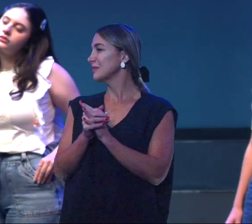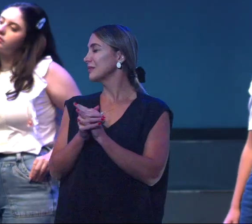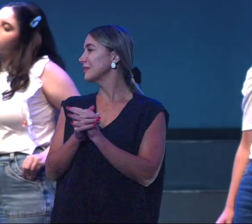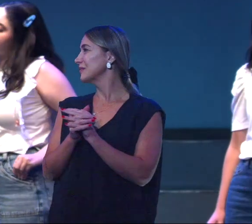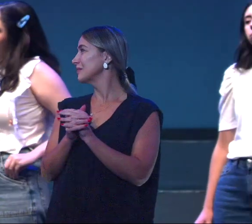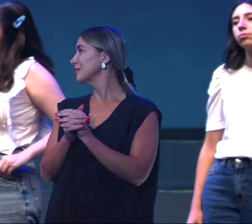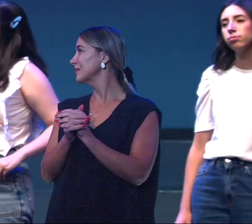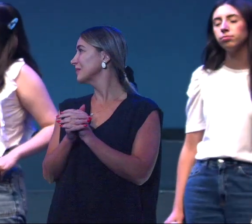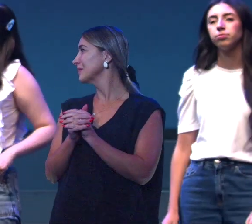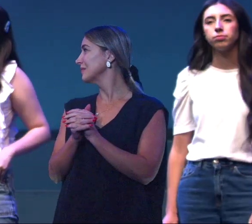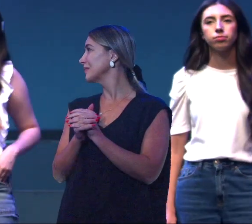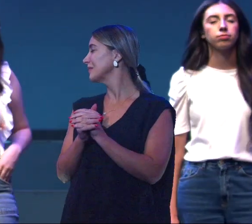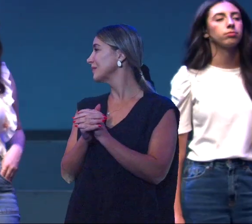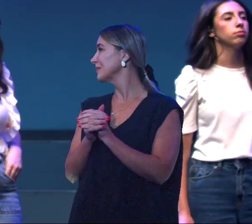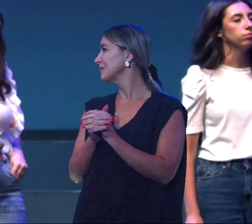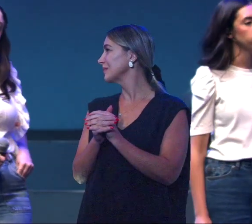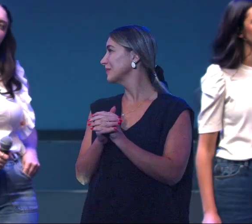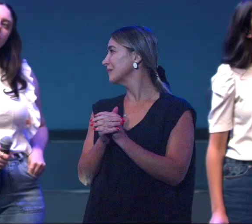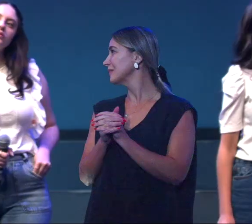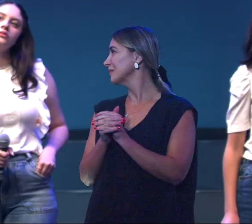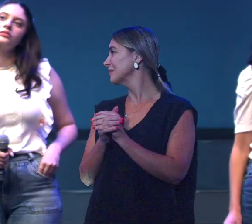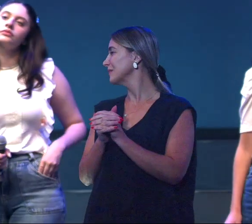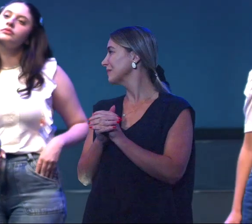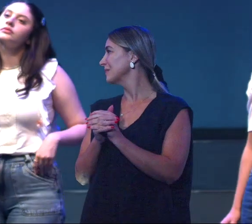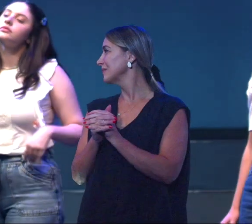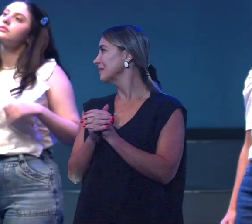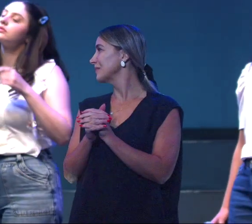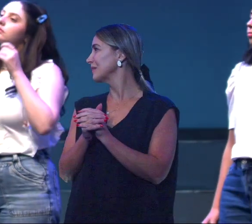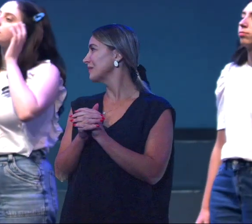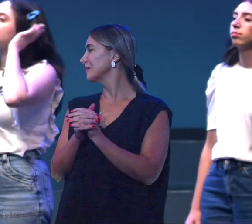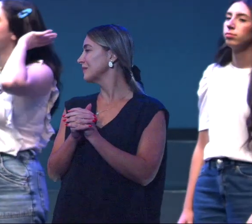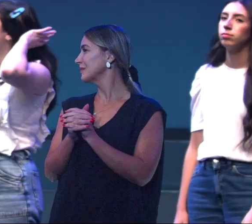Nath, Natália, do Bruno,